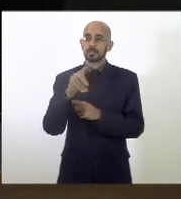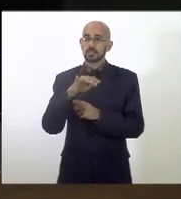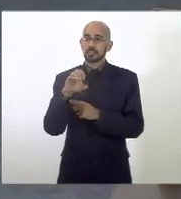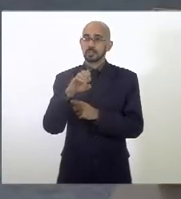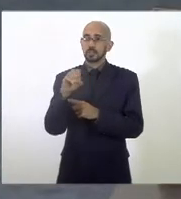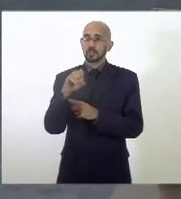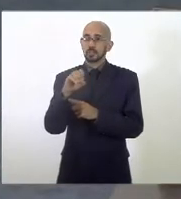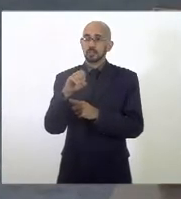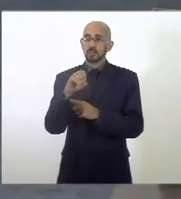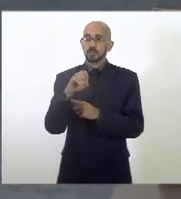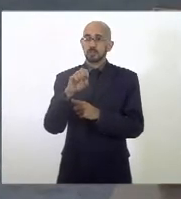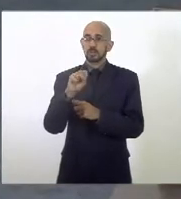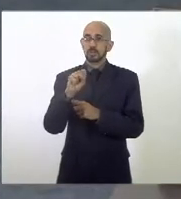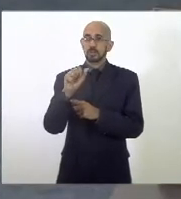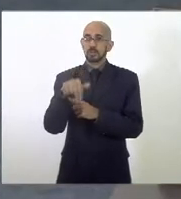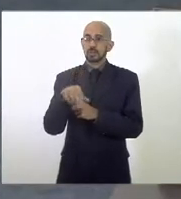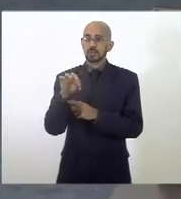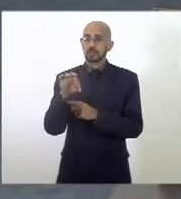Márcio Santos.